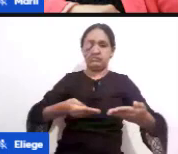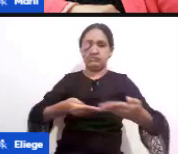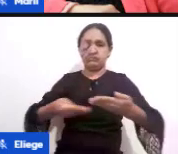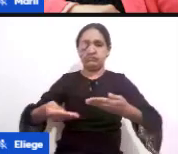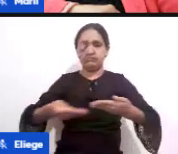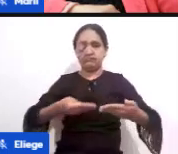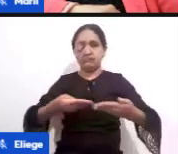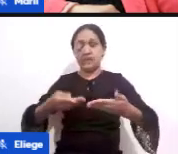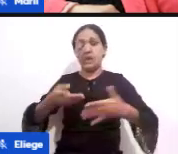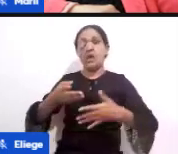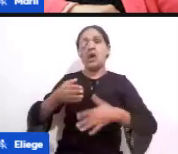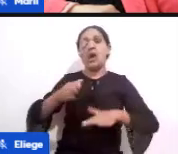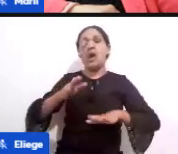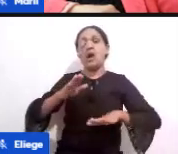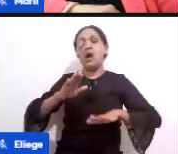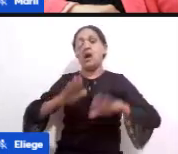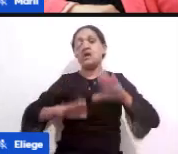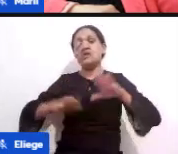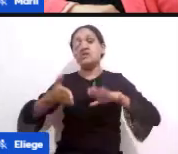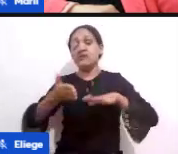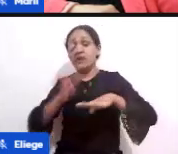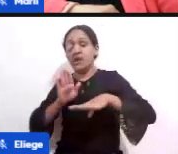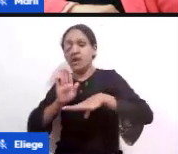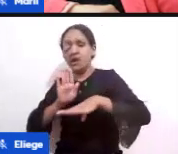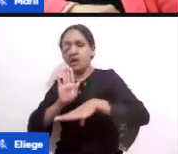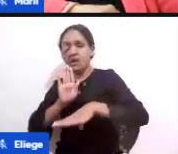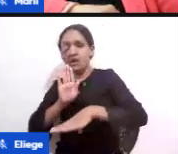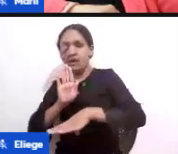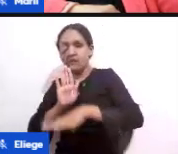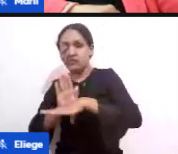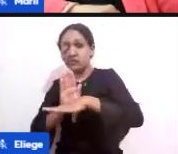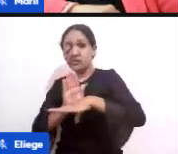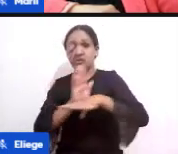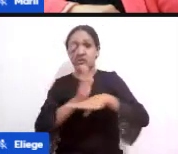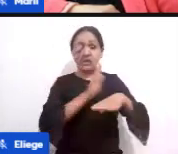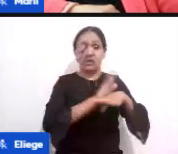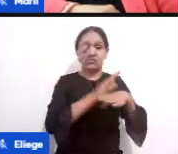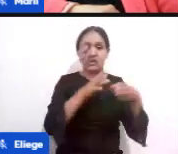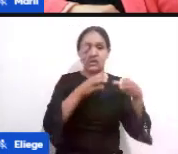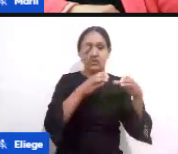ser colaborativo e ora vai ser individual.